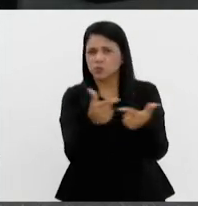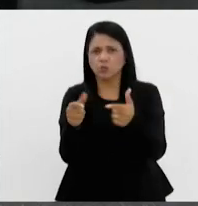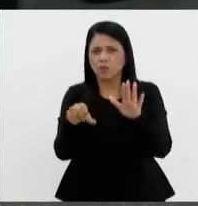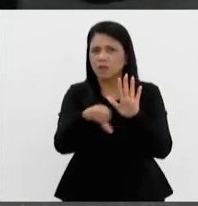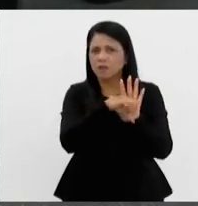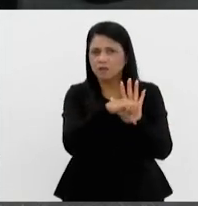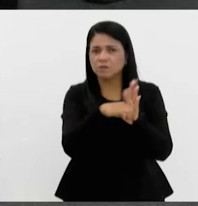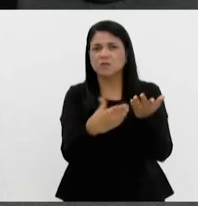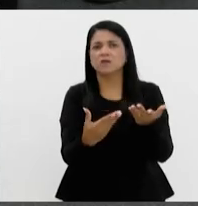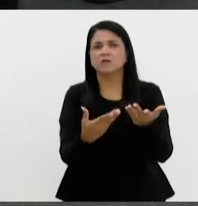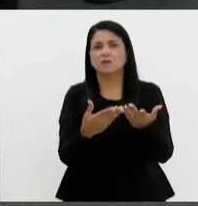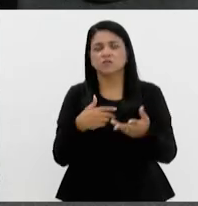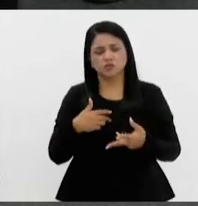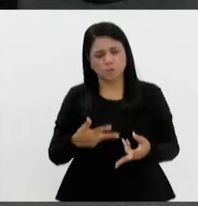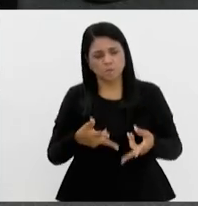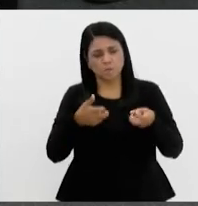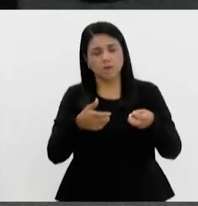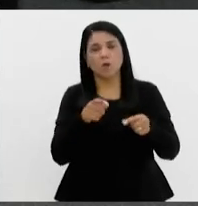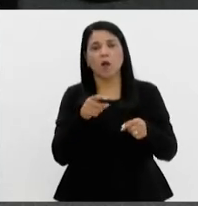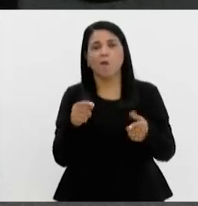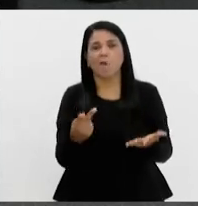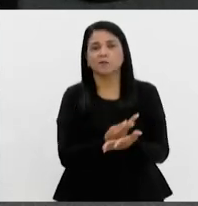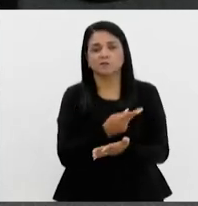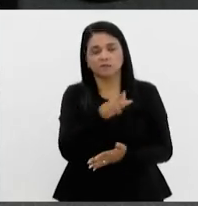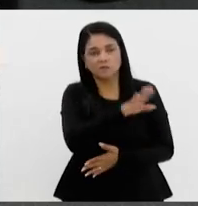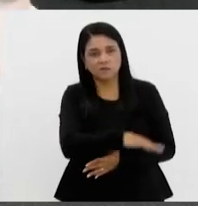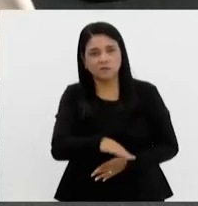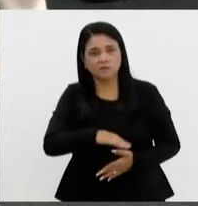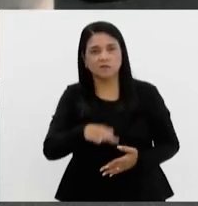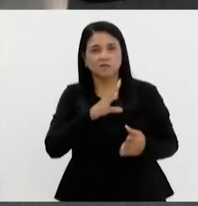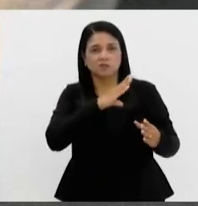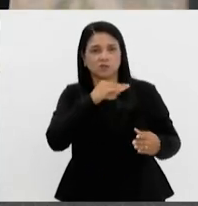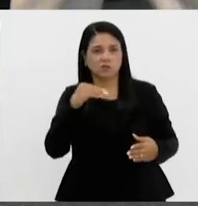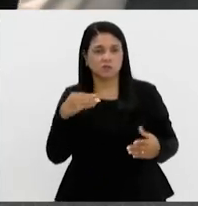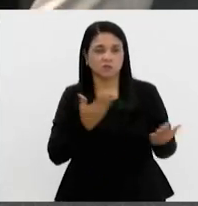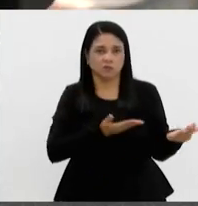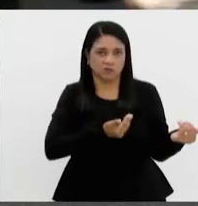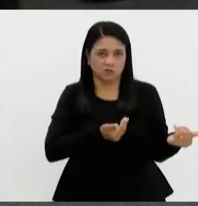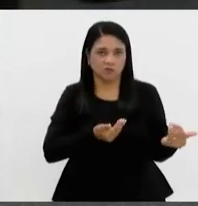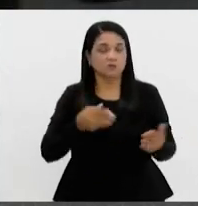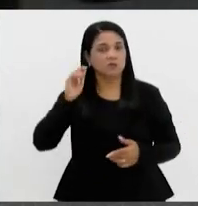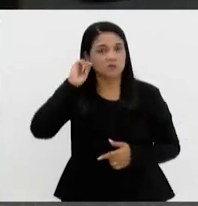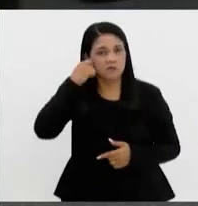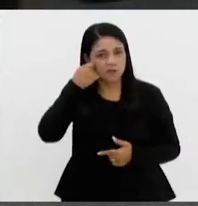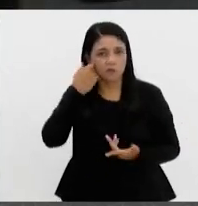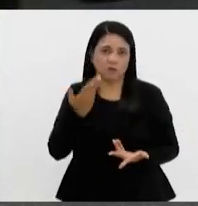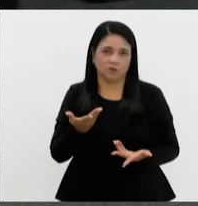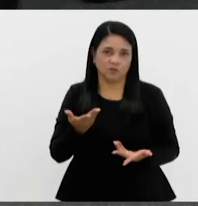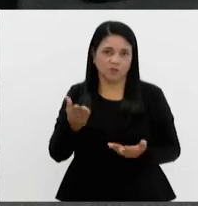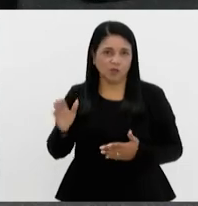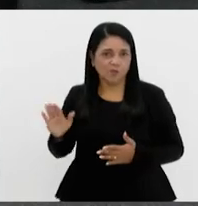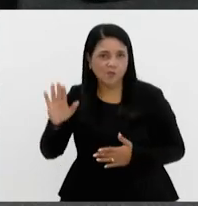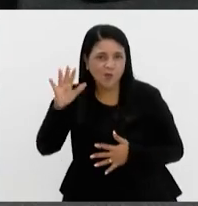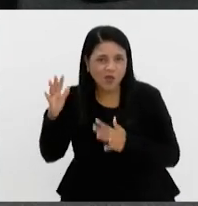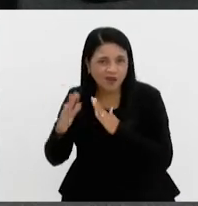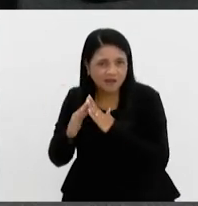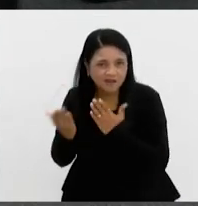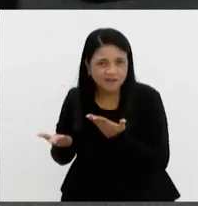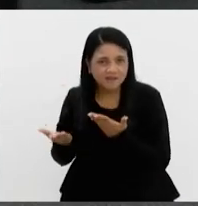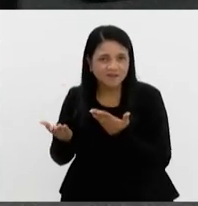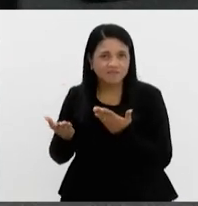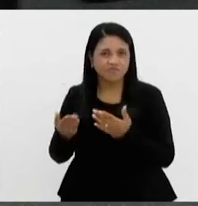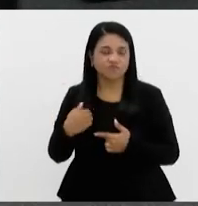com as nossas crianças e adolescentes, jovens negros, não à toa de favela e periferia. Não vimos, senhora presidenta,